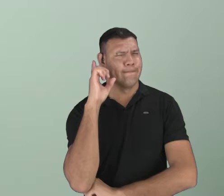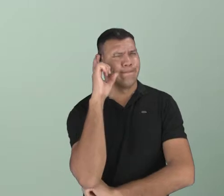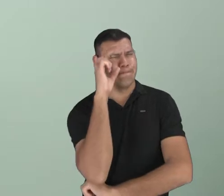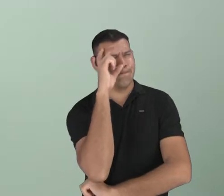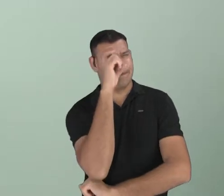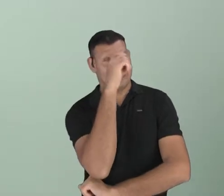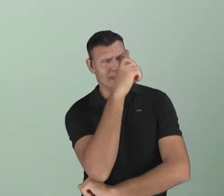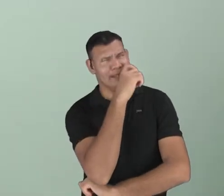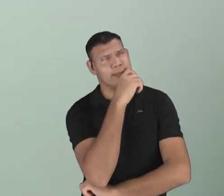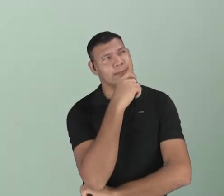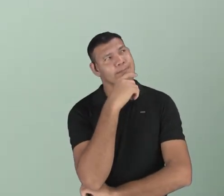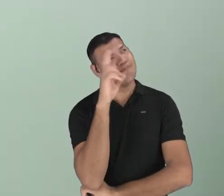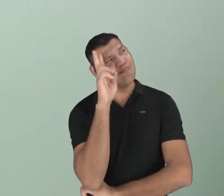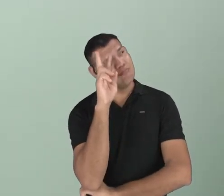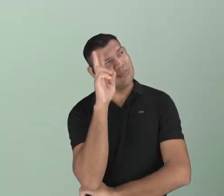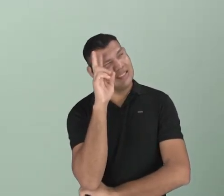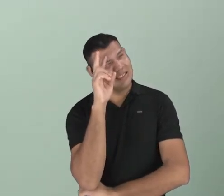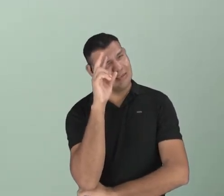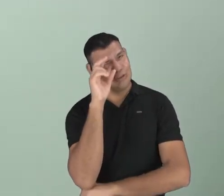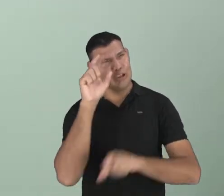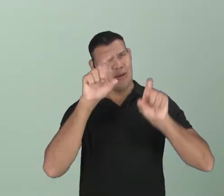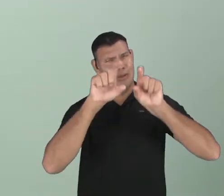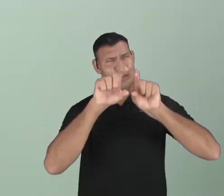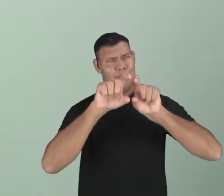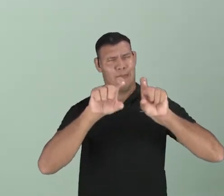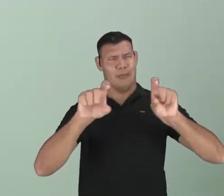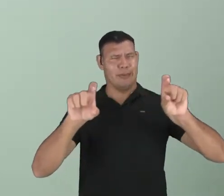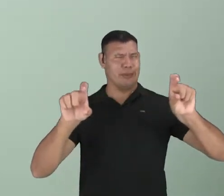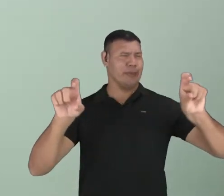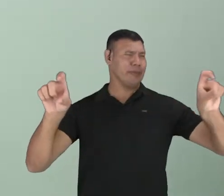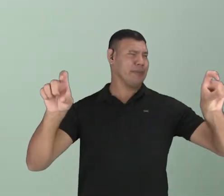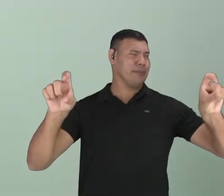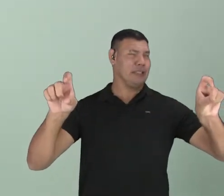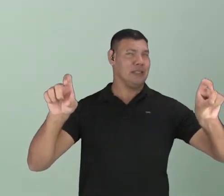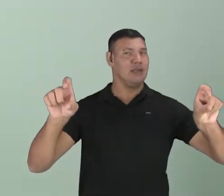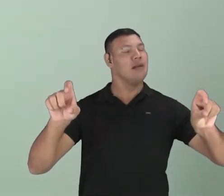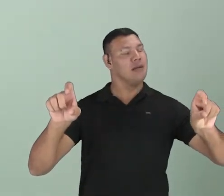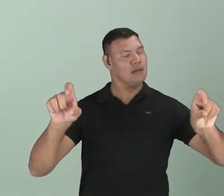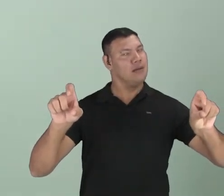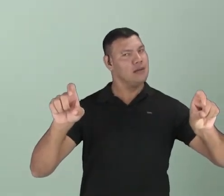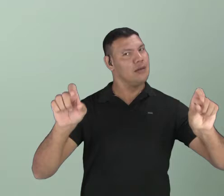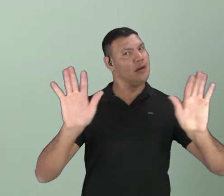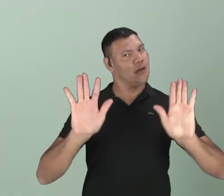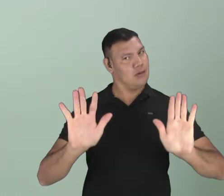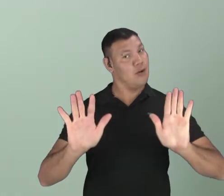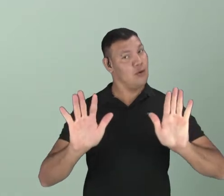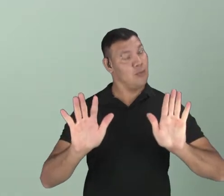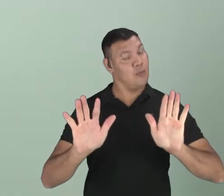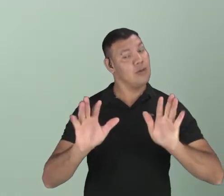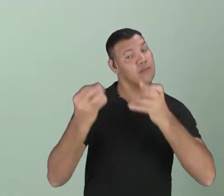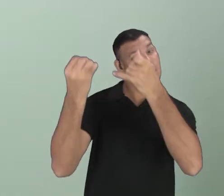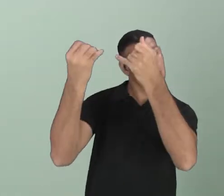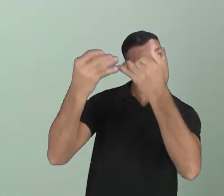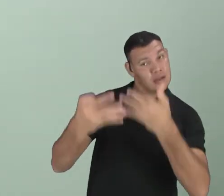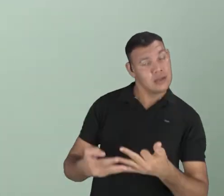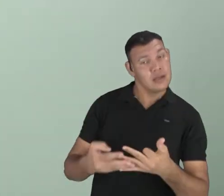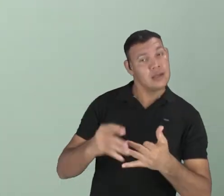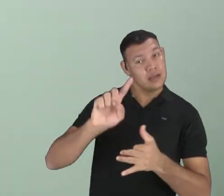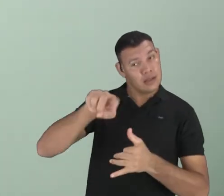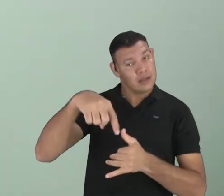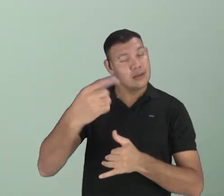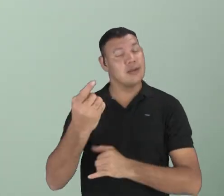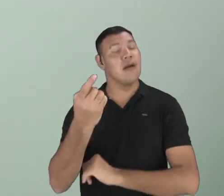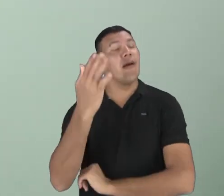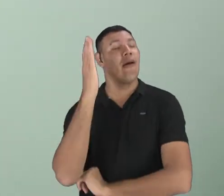difícil, você lembrar, mas é uma palavra muito grande, mas nós vamos ver a explicação para nós podermos